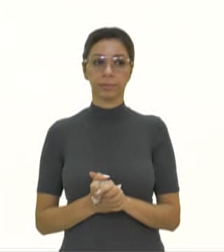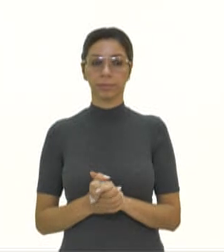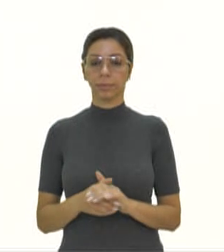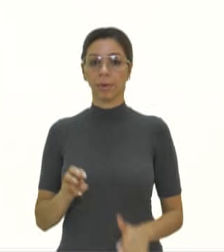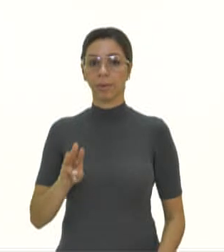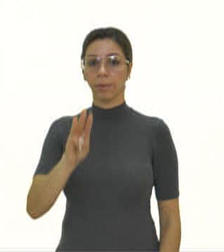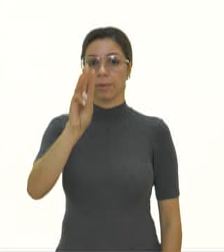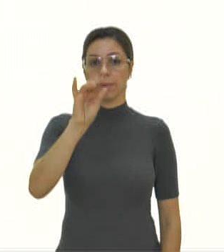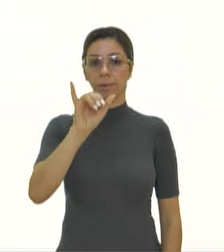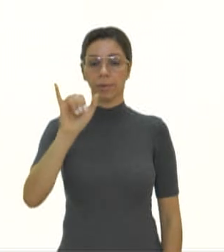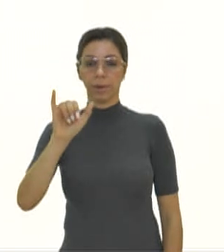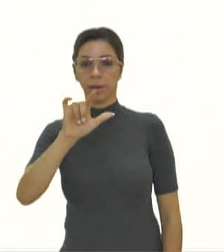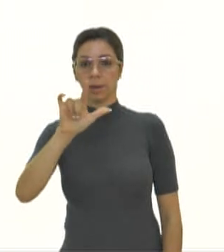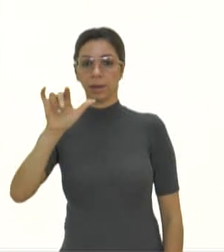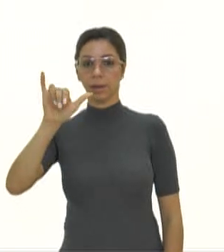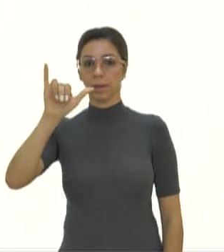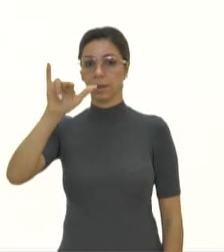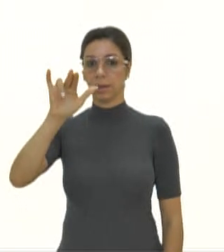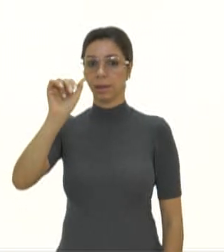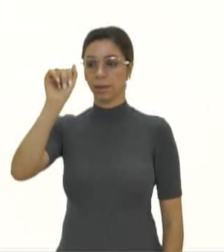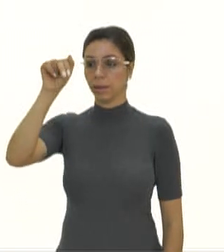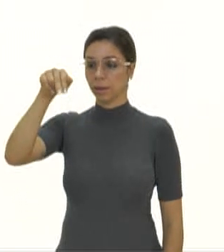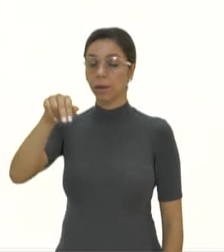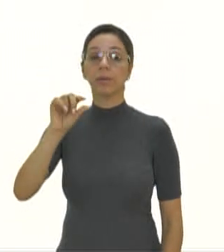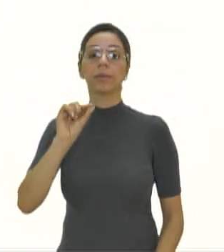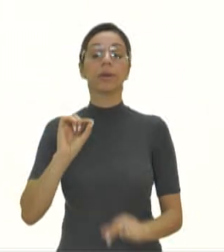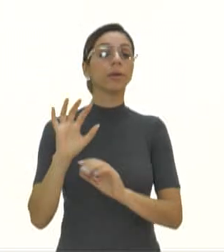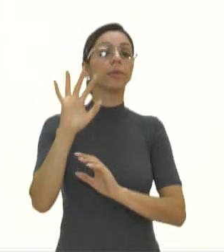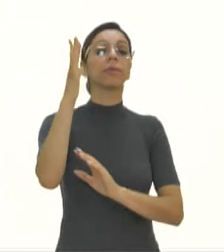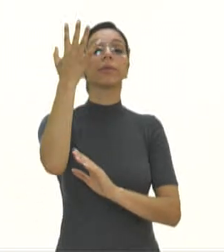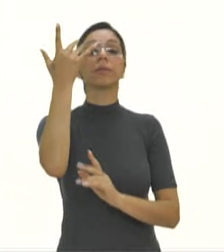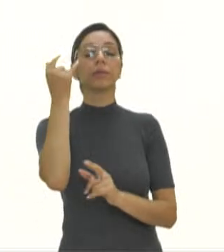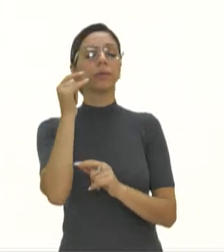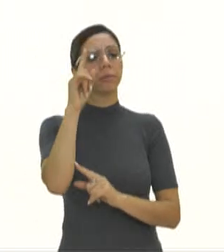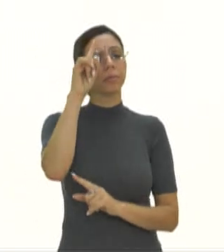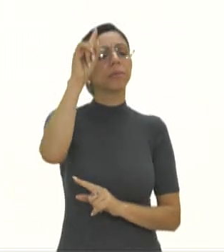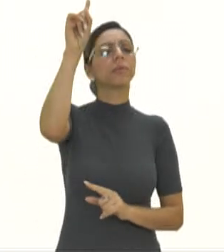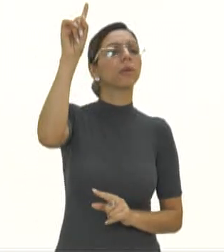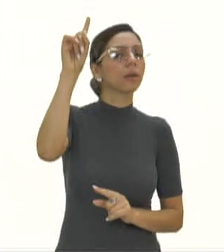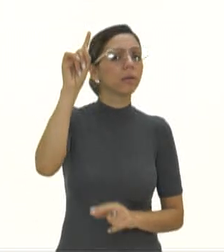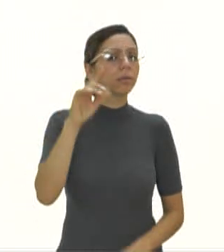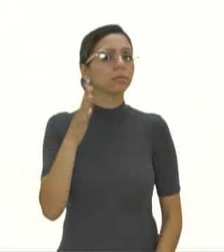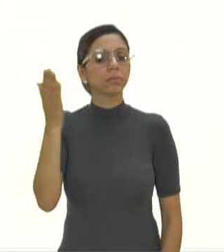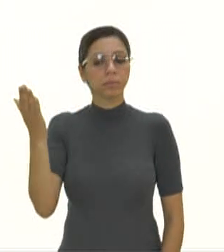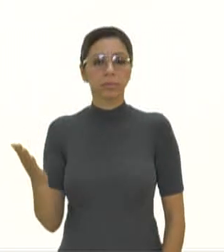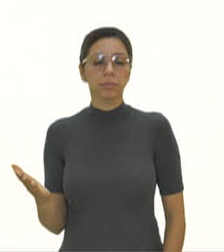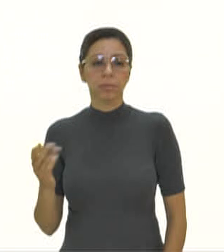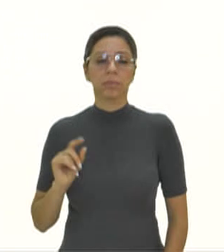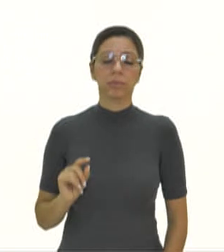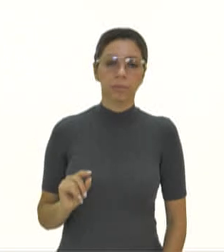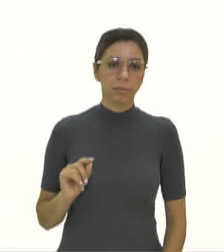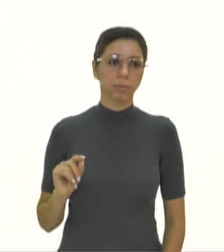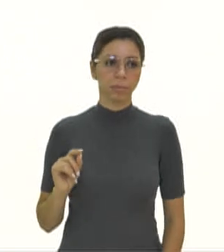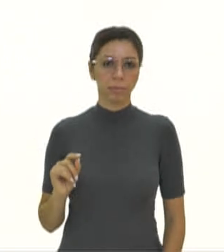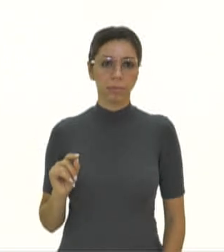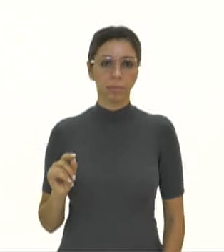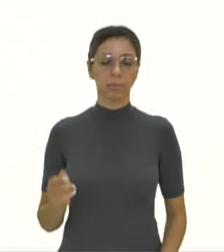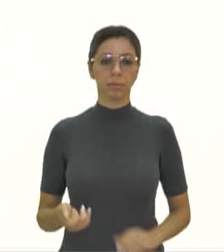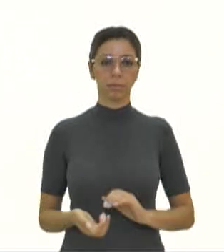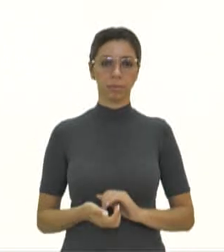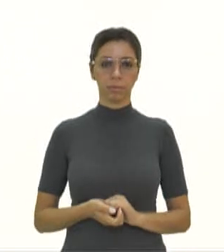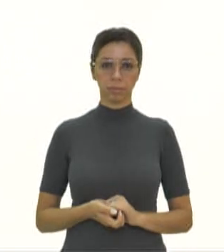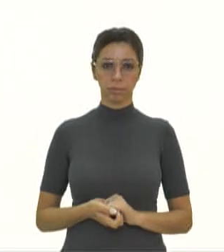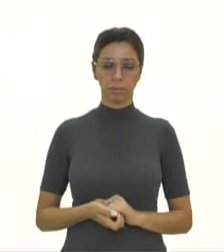Chemistry, William Perkins was trying. O que aconteceu? Qual era a ideia dele? A ideia dele was to find